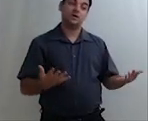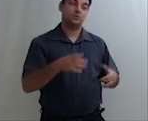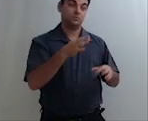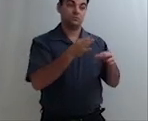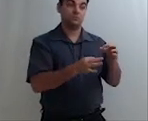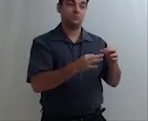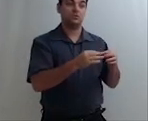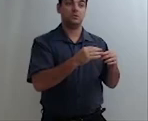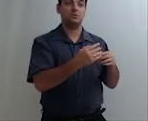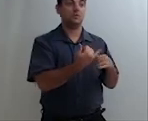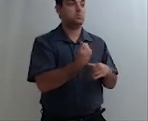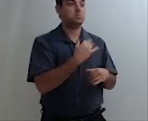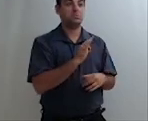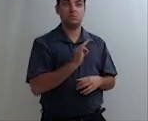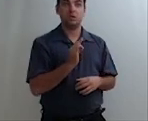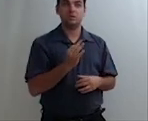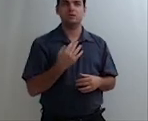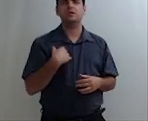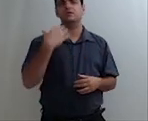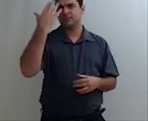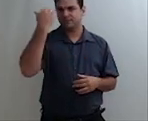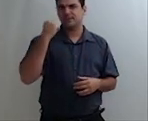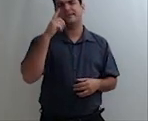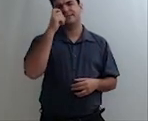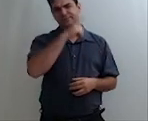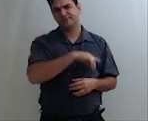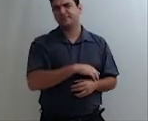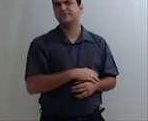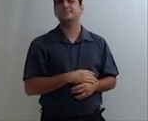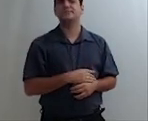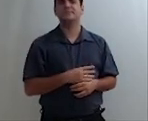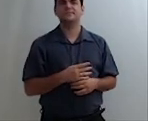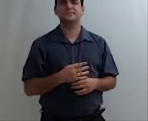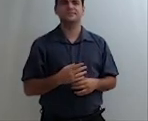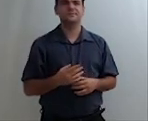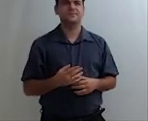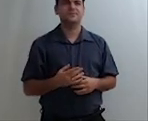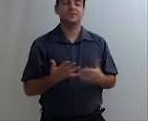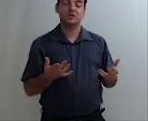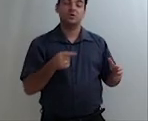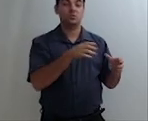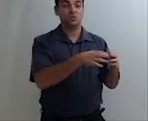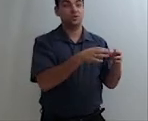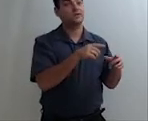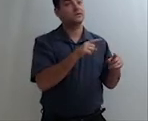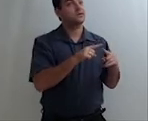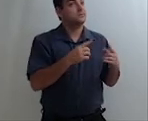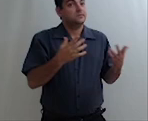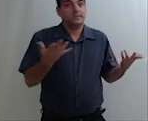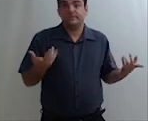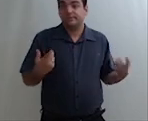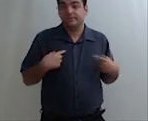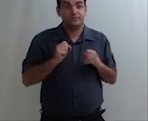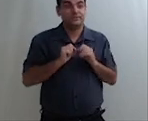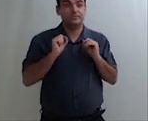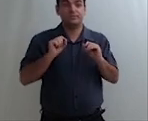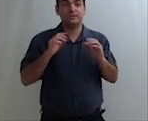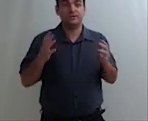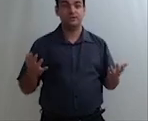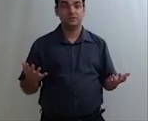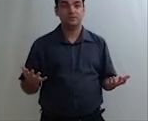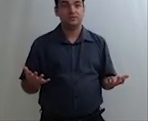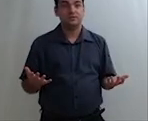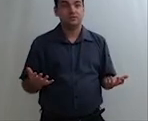reconheço a dificuldade que passa o Tribunal Regional Federal da Primeira Região mas eu não vejo como